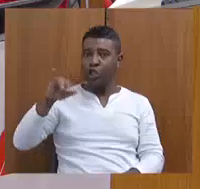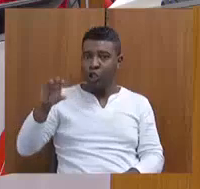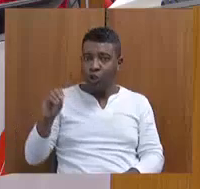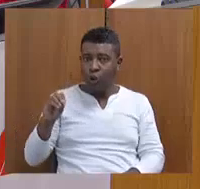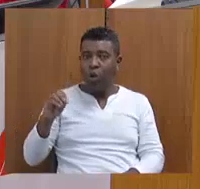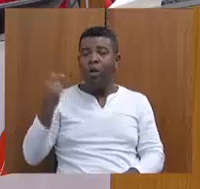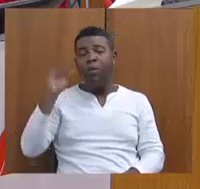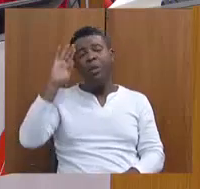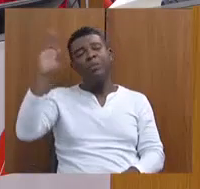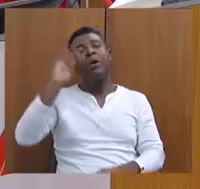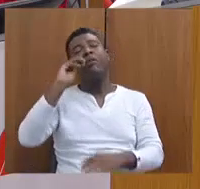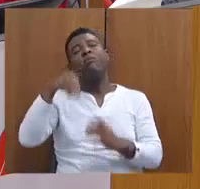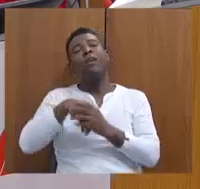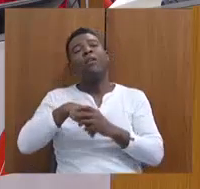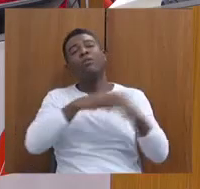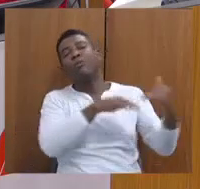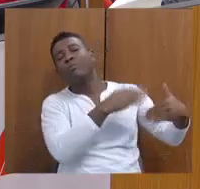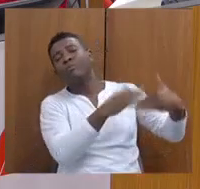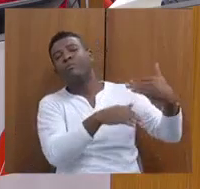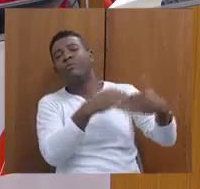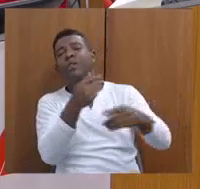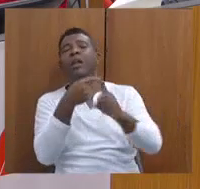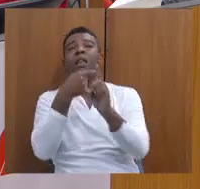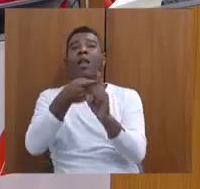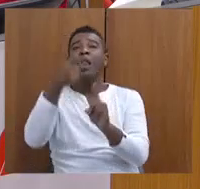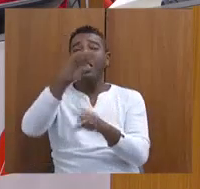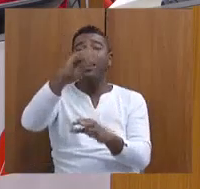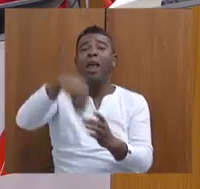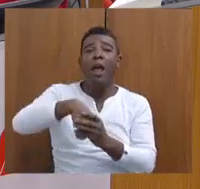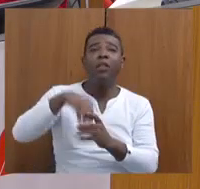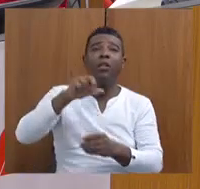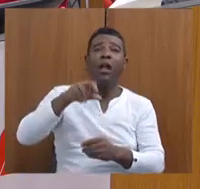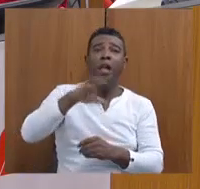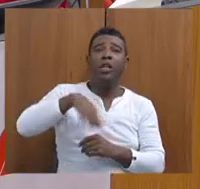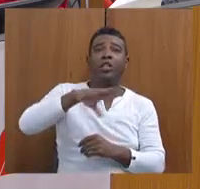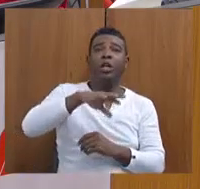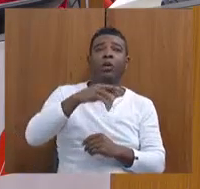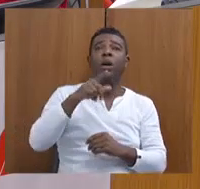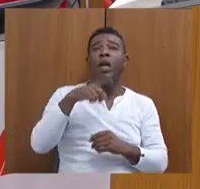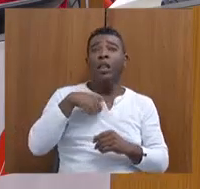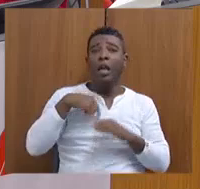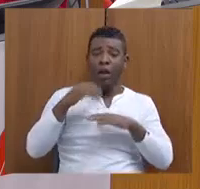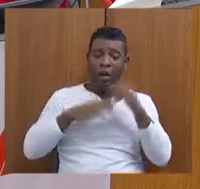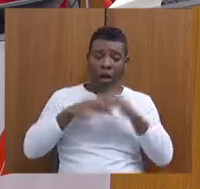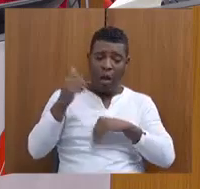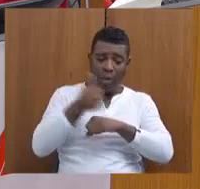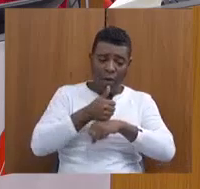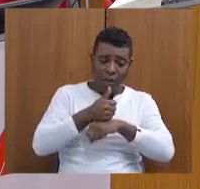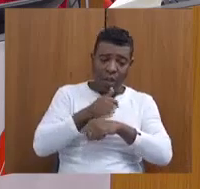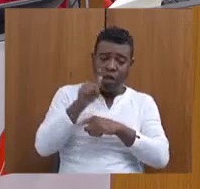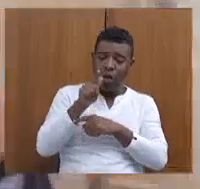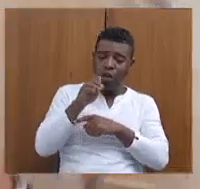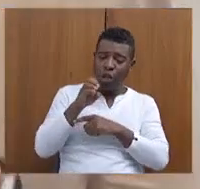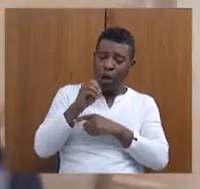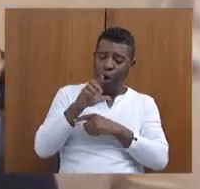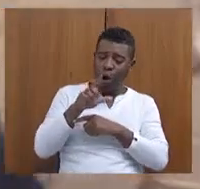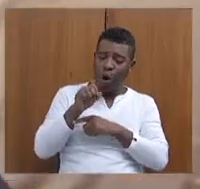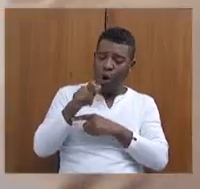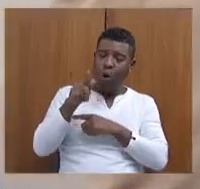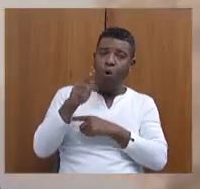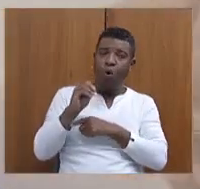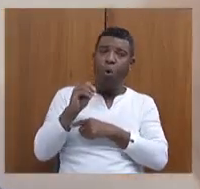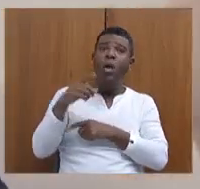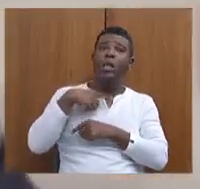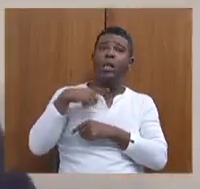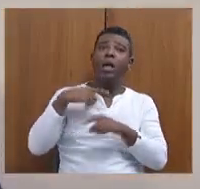na região temos geólogos temos aí o encadeamento produtivo de Pequenas Empresas do local que